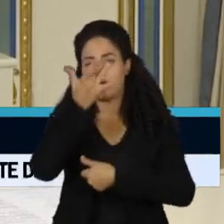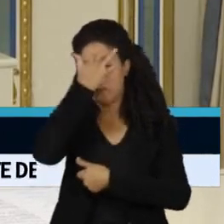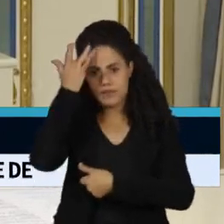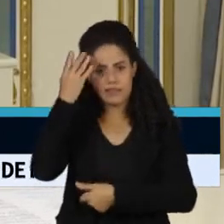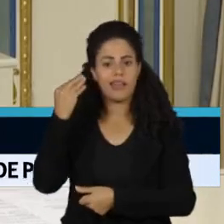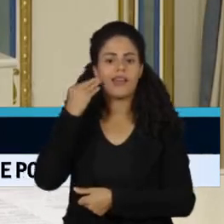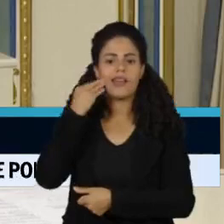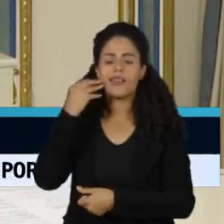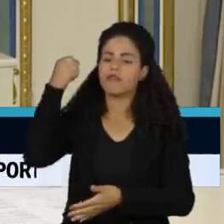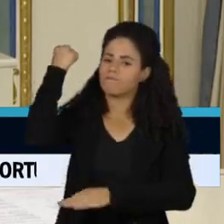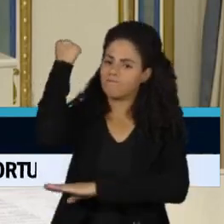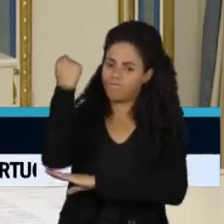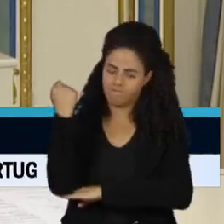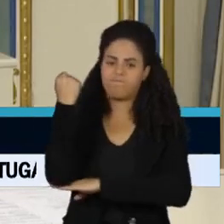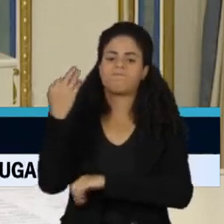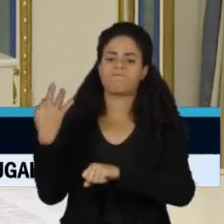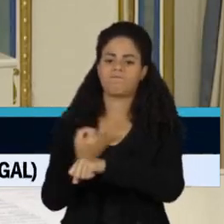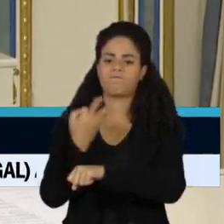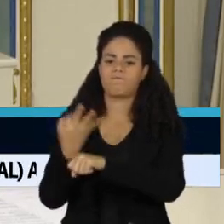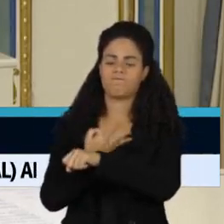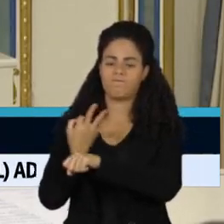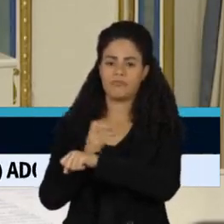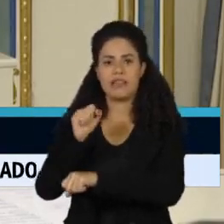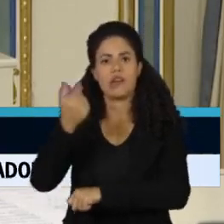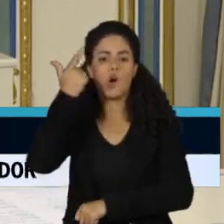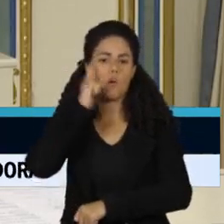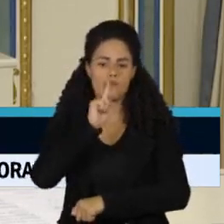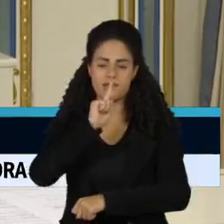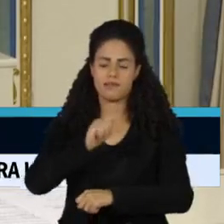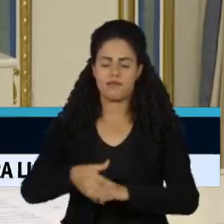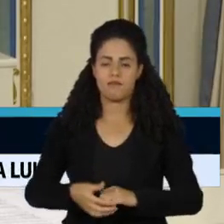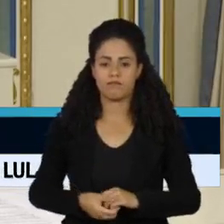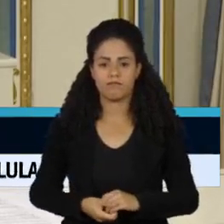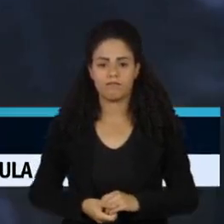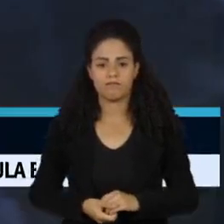invasão. Como nós vamos enfrentar a crise energética e o déficit?